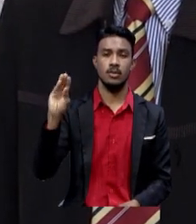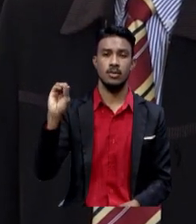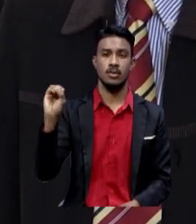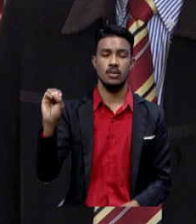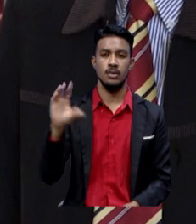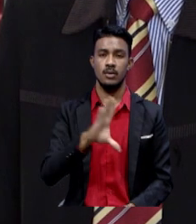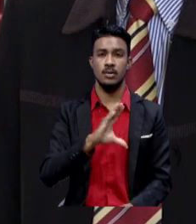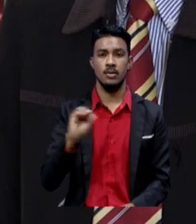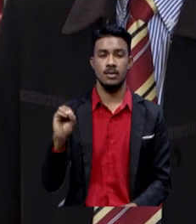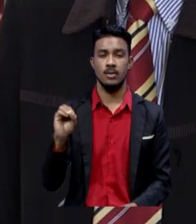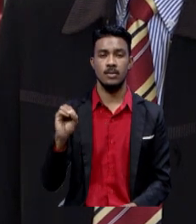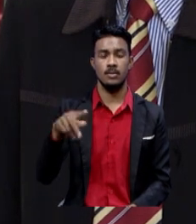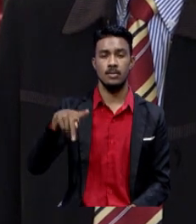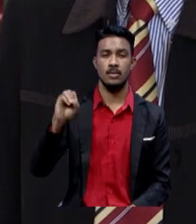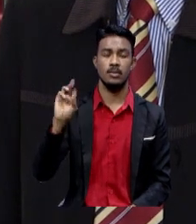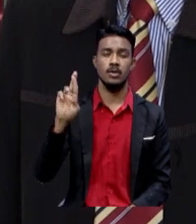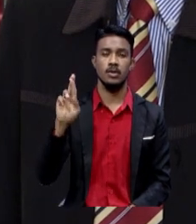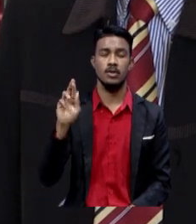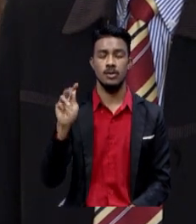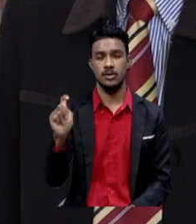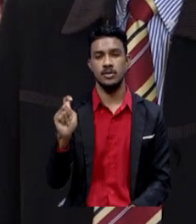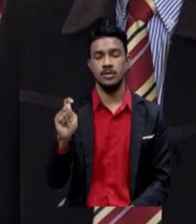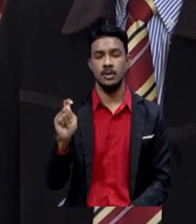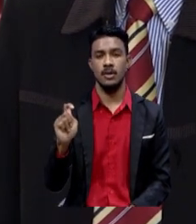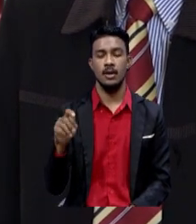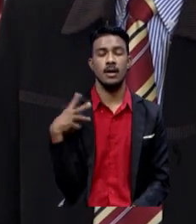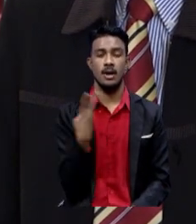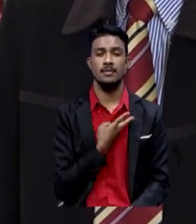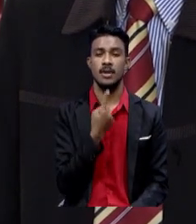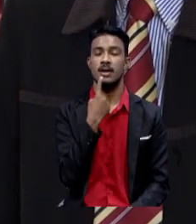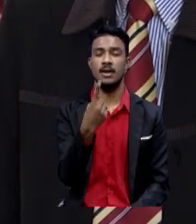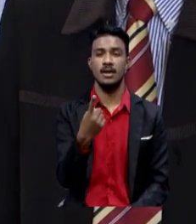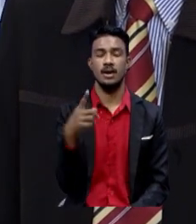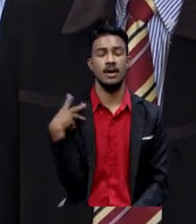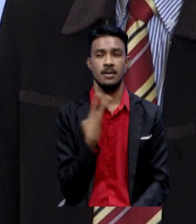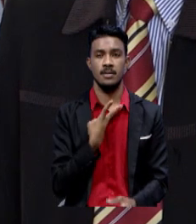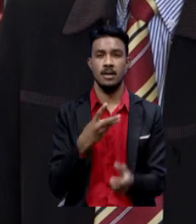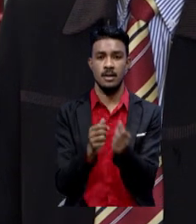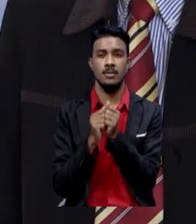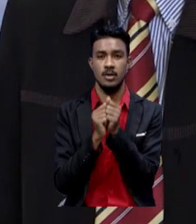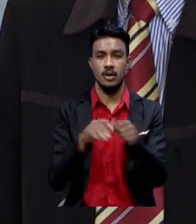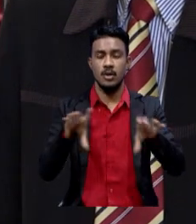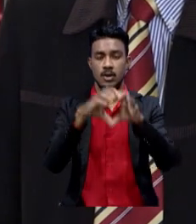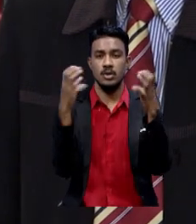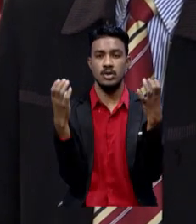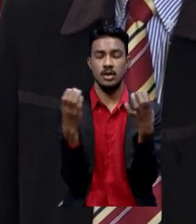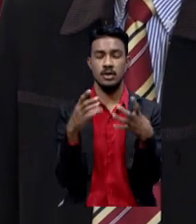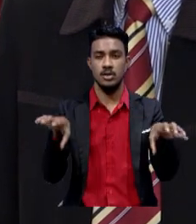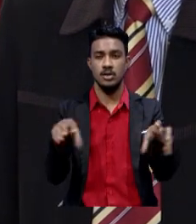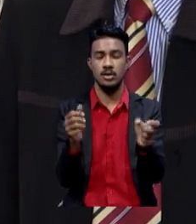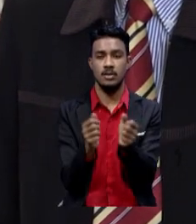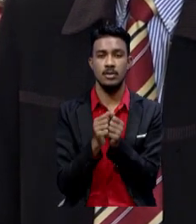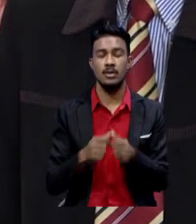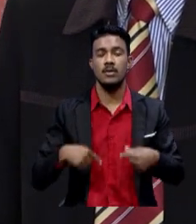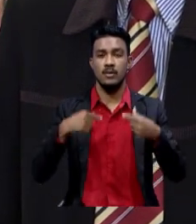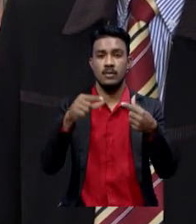o Icos e Pós. Então, a mim Hato, a mim acompanha da Conselho de Imprensa, Hato minha